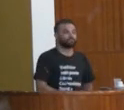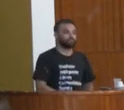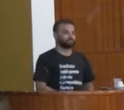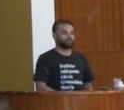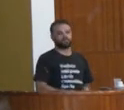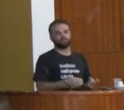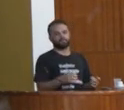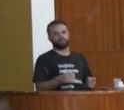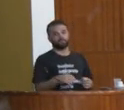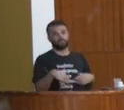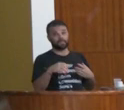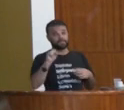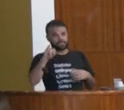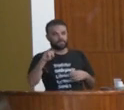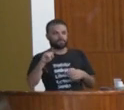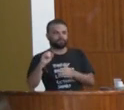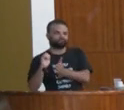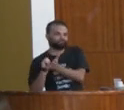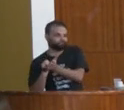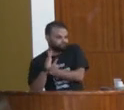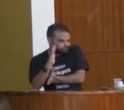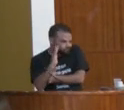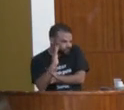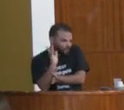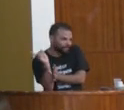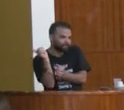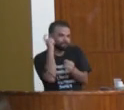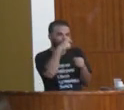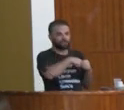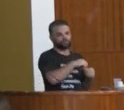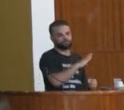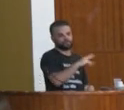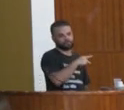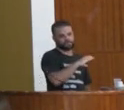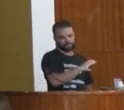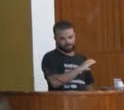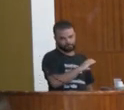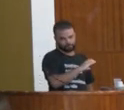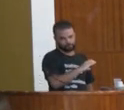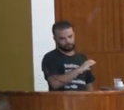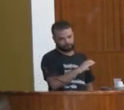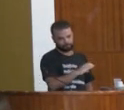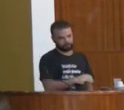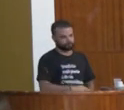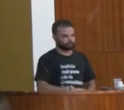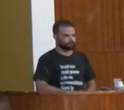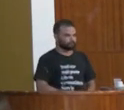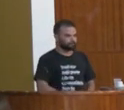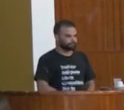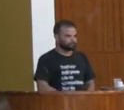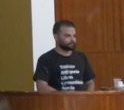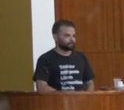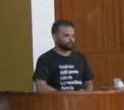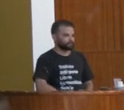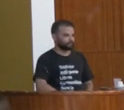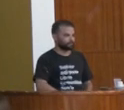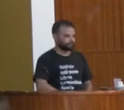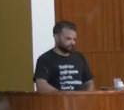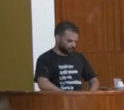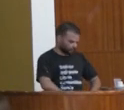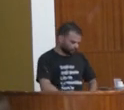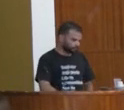retorna ao BPC quando ela eventualmente sair da empresa ou pedir desligamento, o que acontecer,